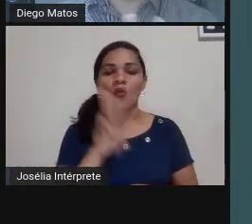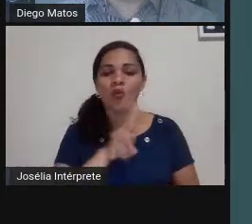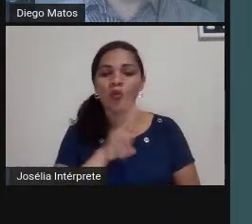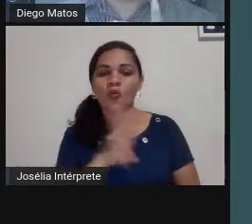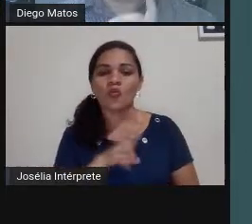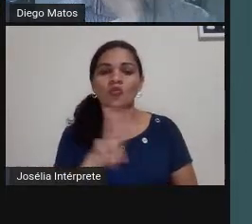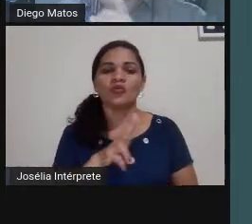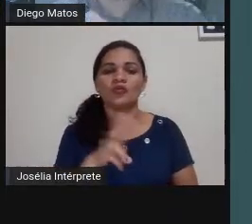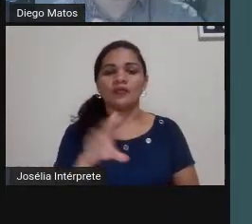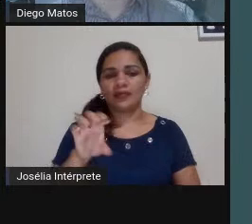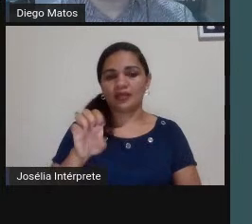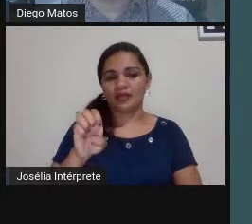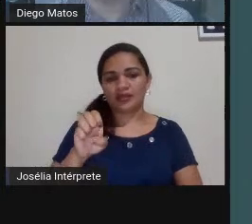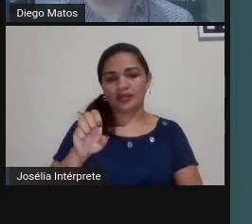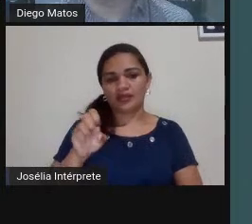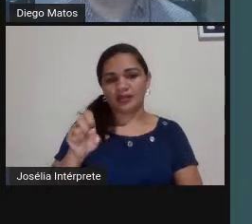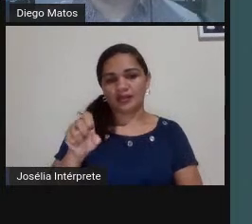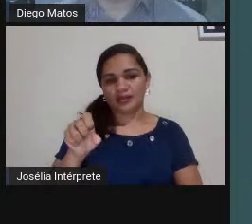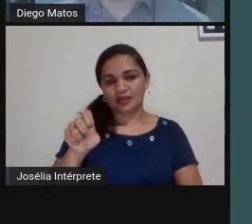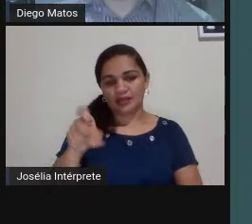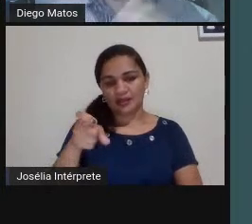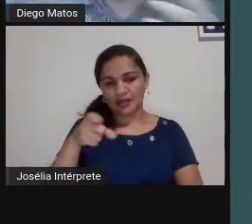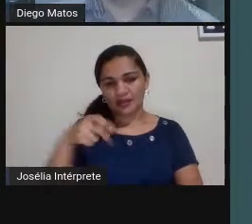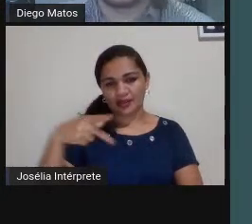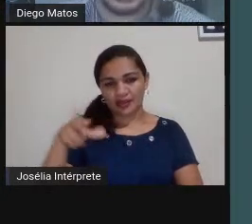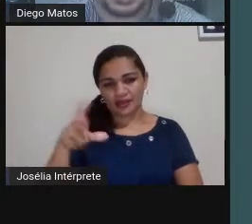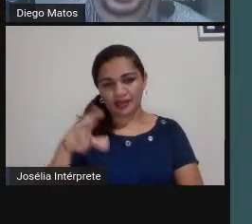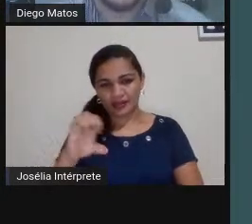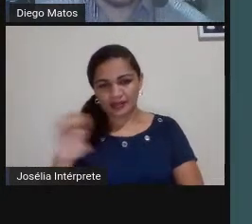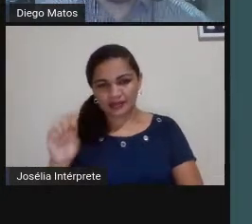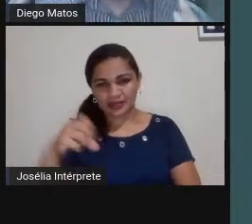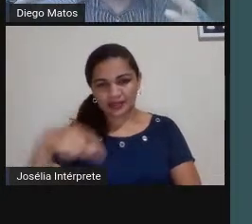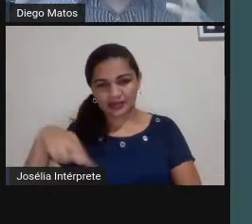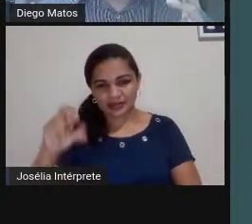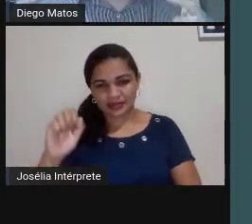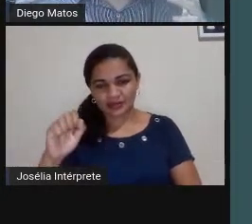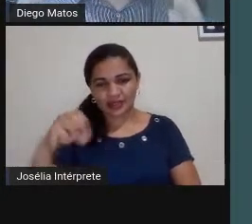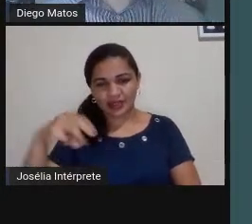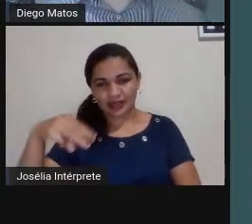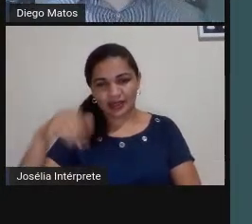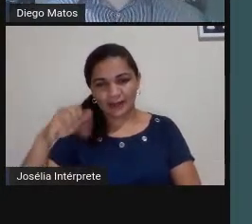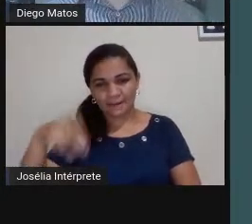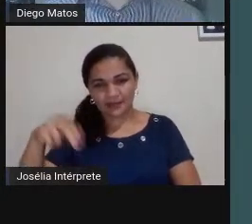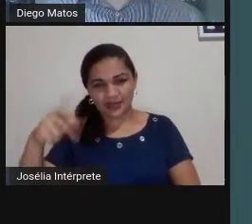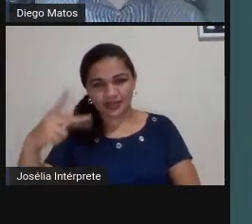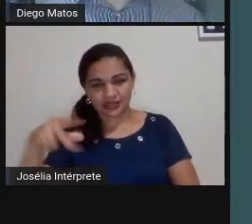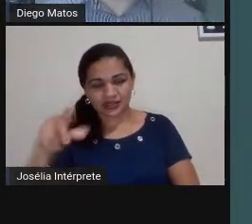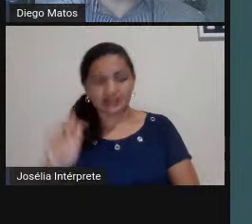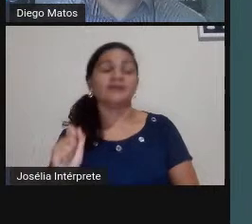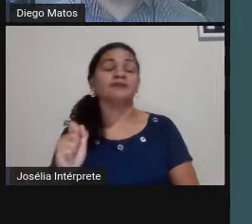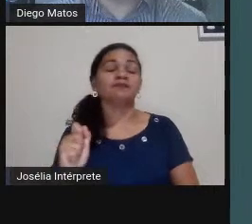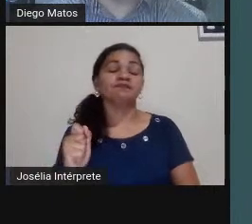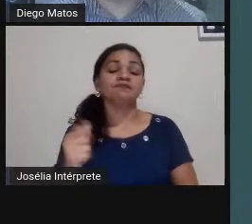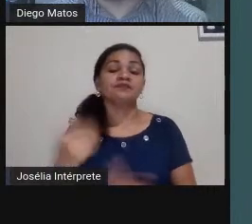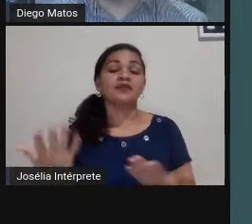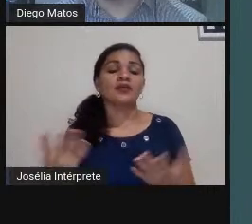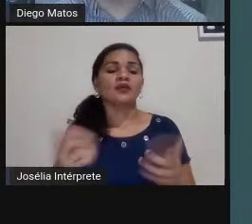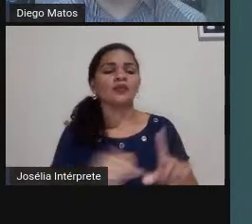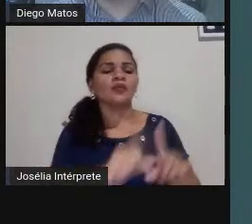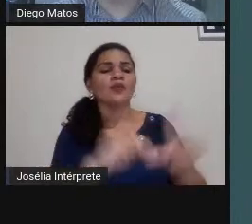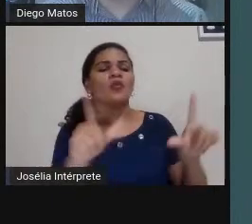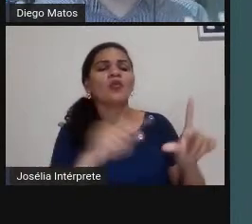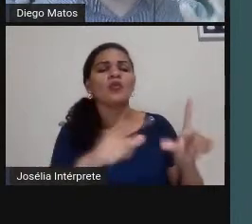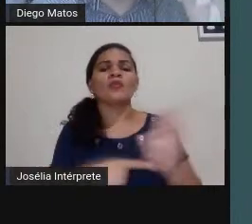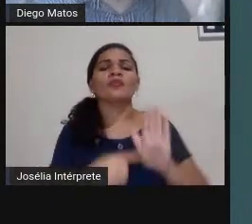se não me falha a memória que foi de toda a ver tigo e surgiu essa história e por que que eu tô trazendo Na verdade essa série aqui